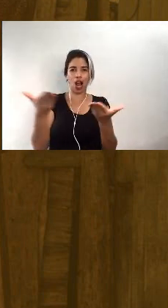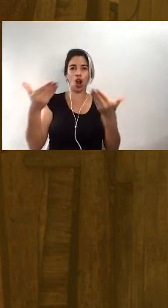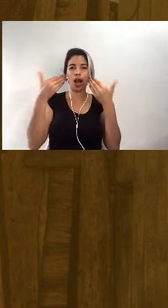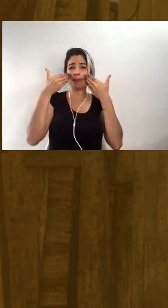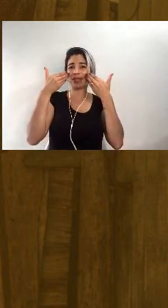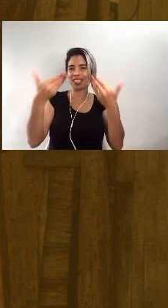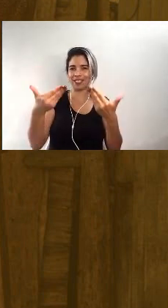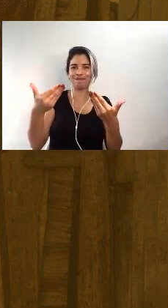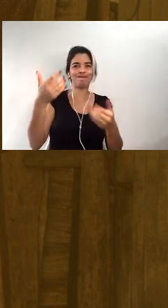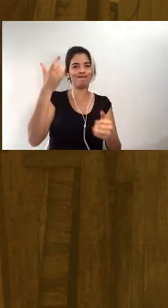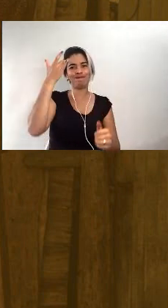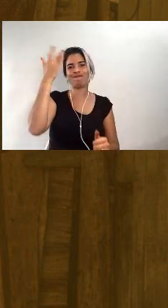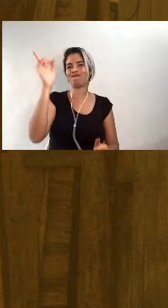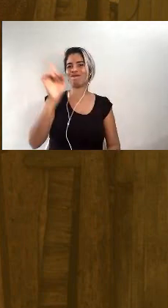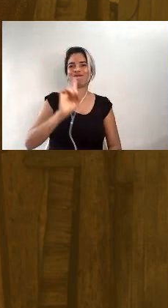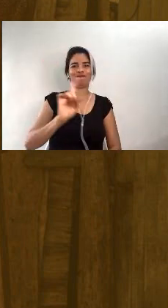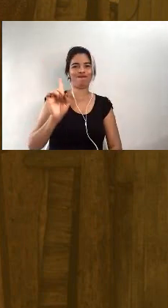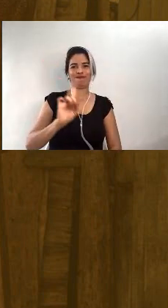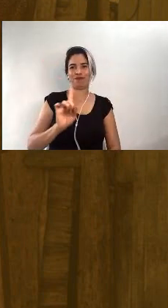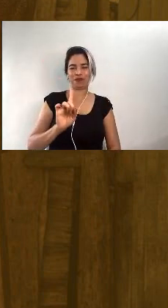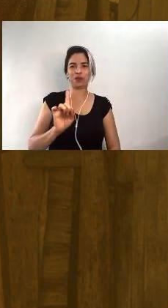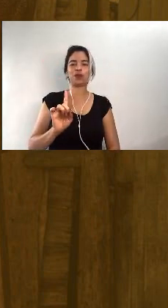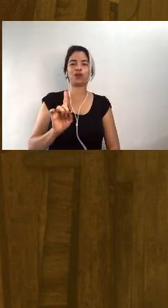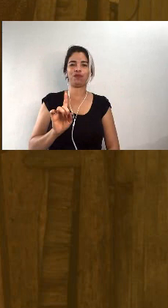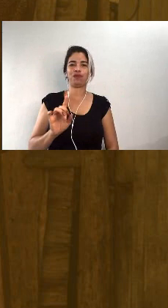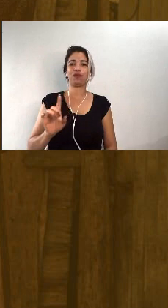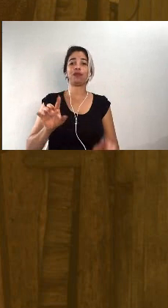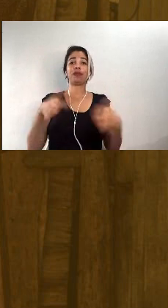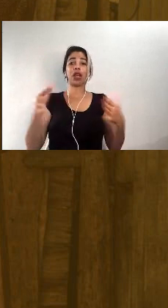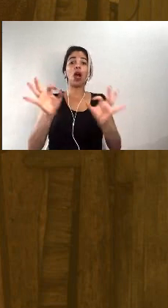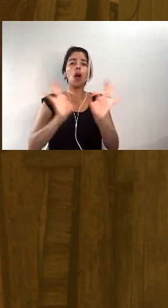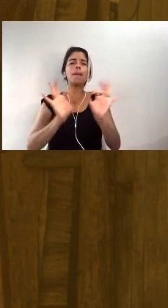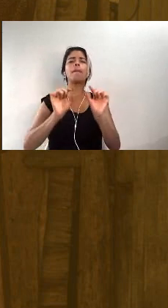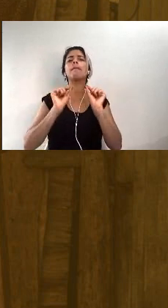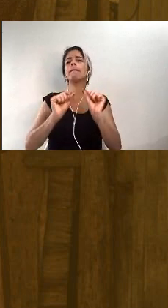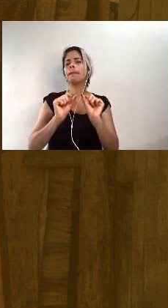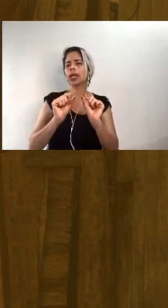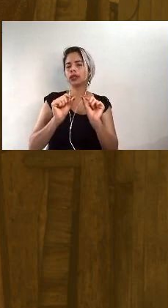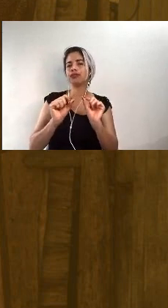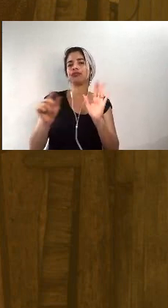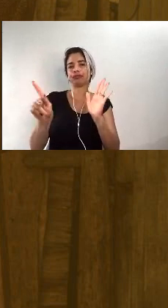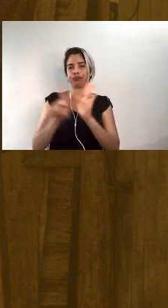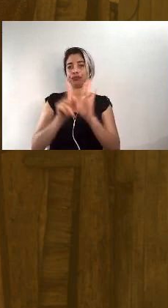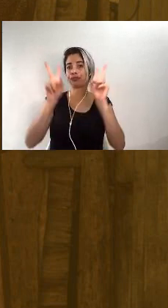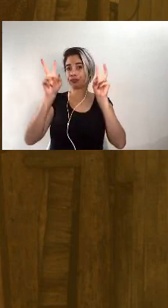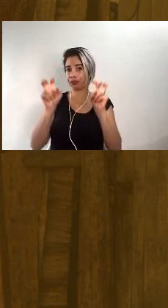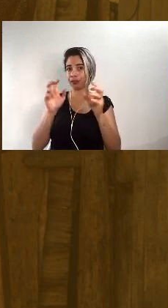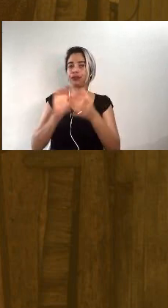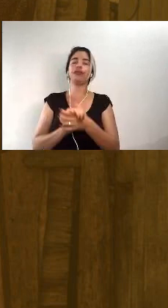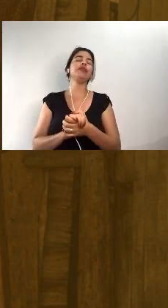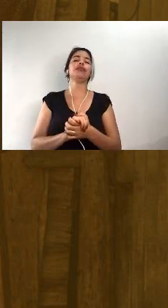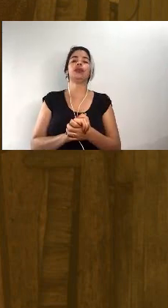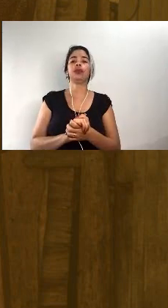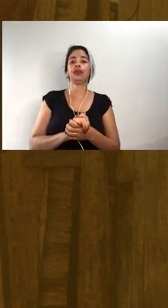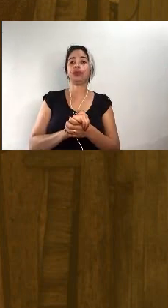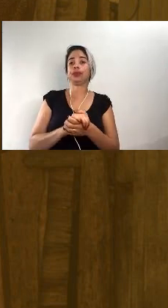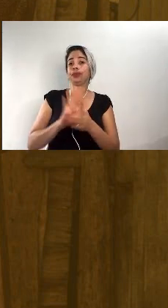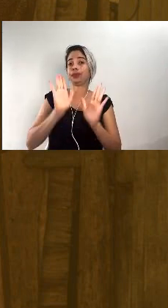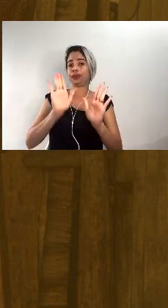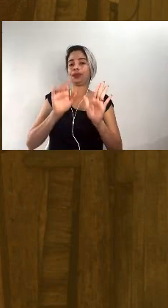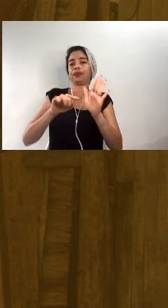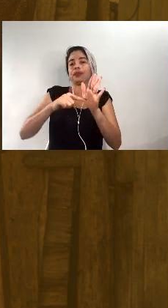apresentação. Então, o que eu preparei aqui, que a gente conversou também com o Rubenito? Primeiro, assim,